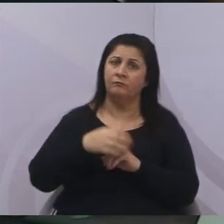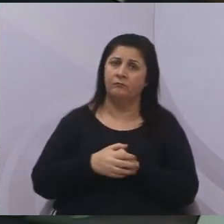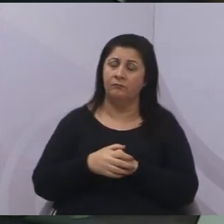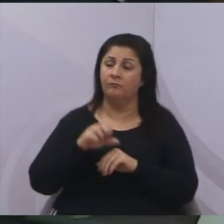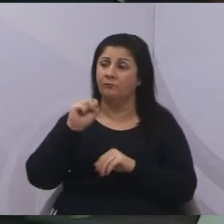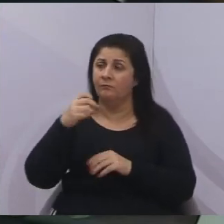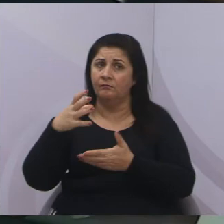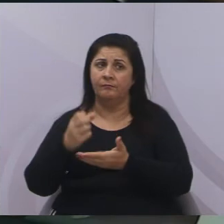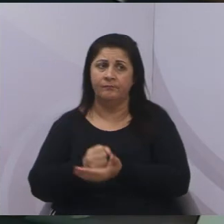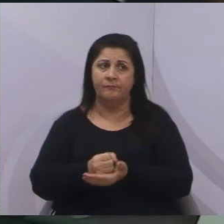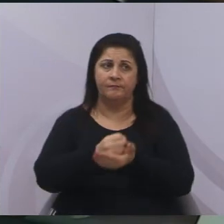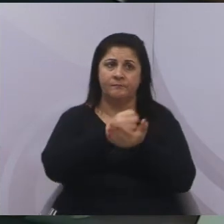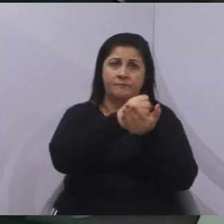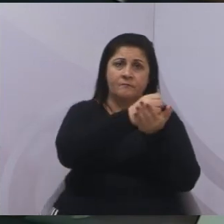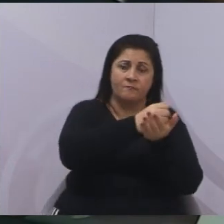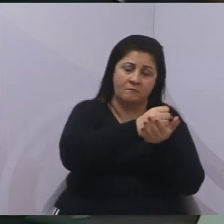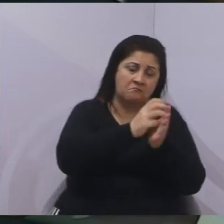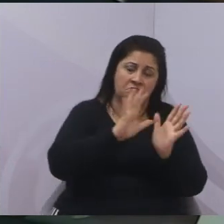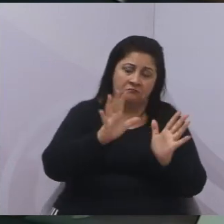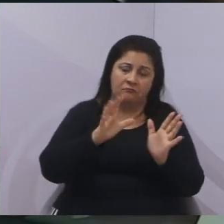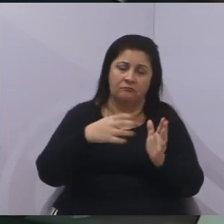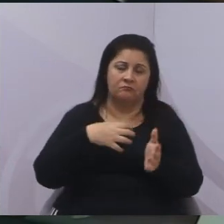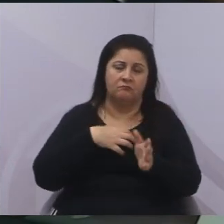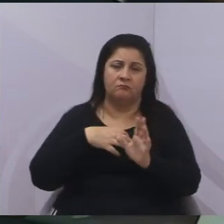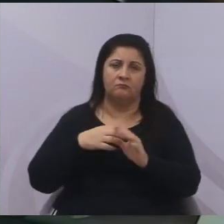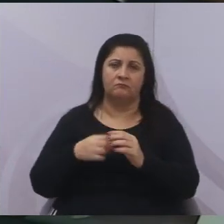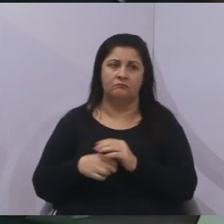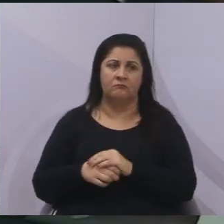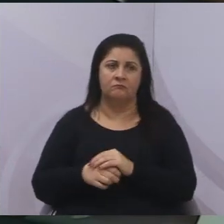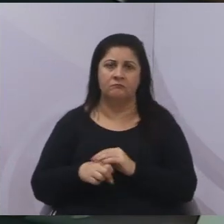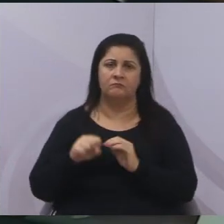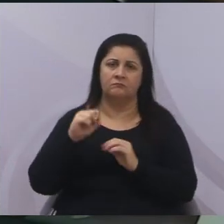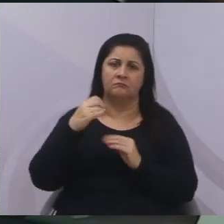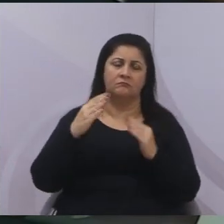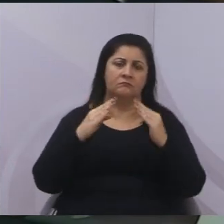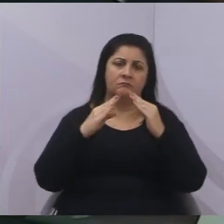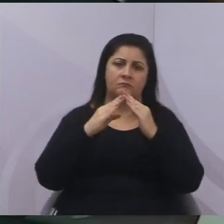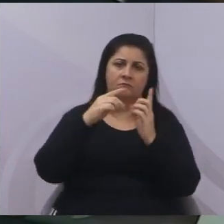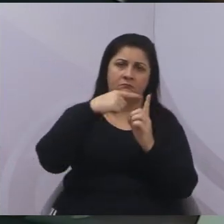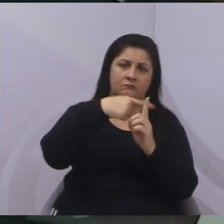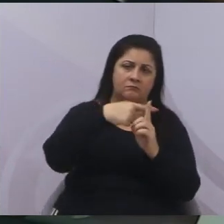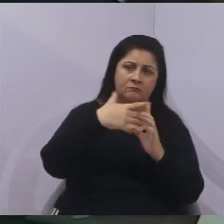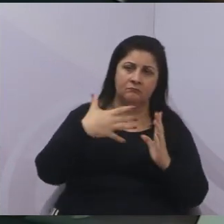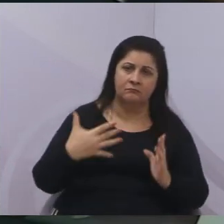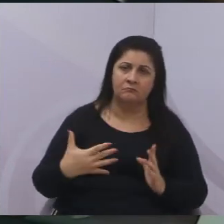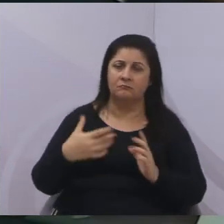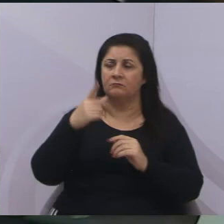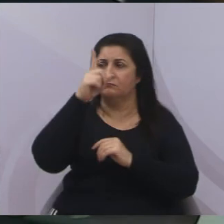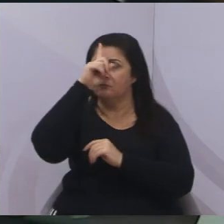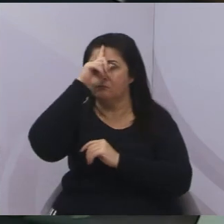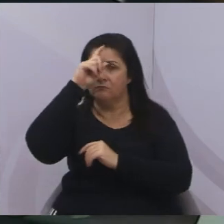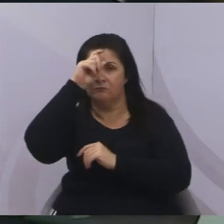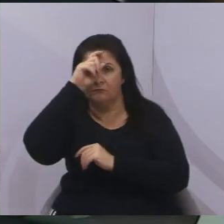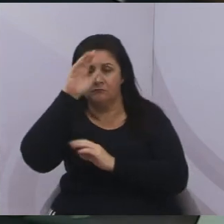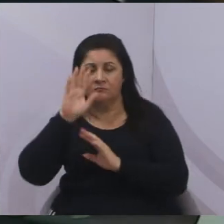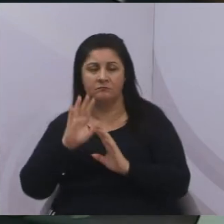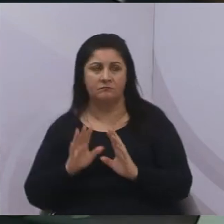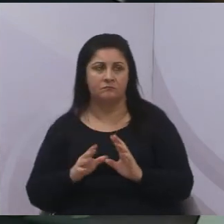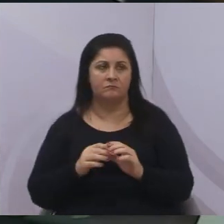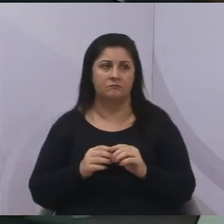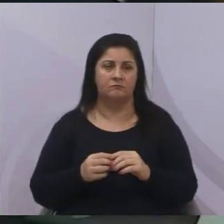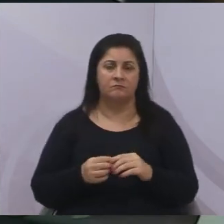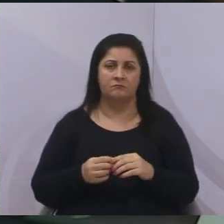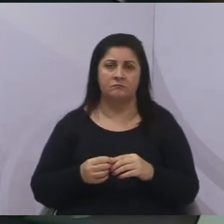são salvas de alguma maneira. Seja numa igreja, seja numa UTI, seja